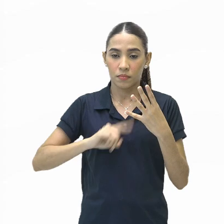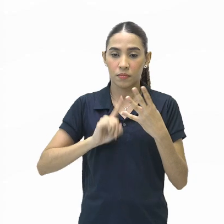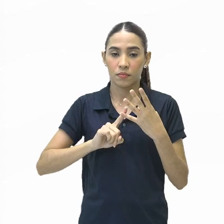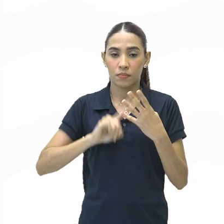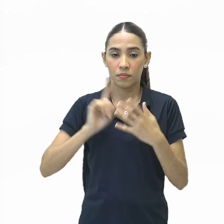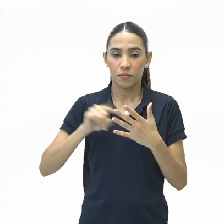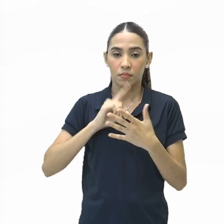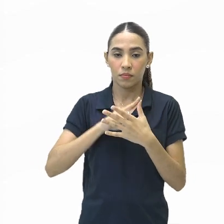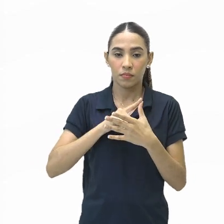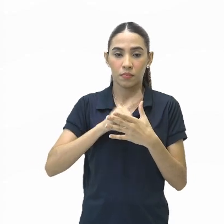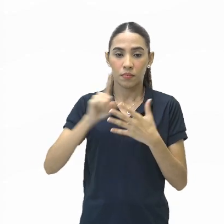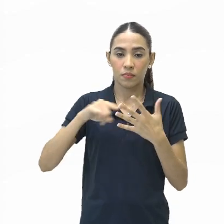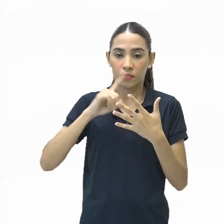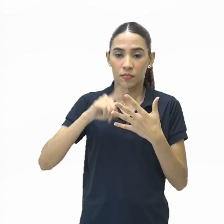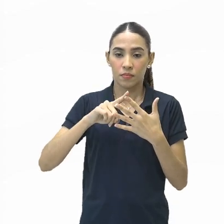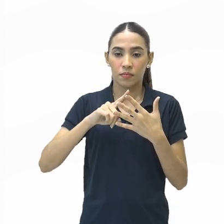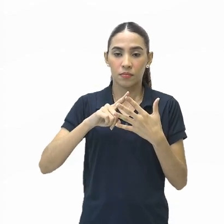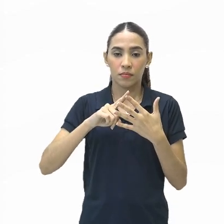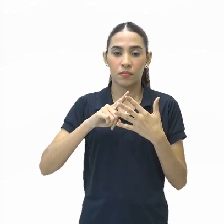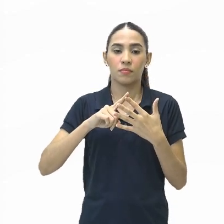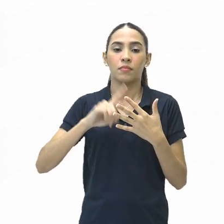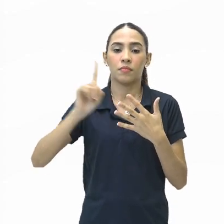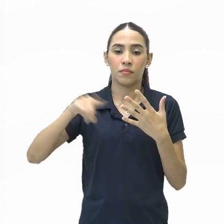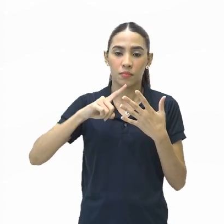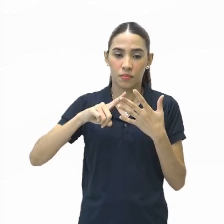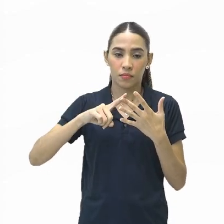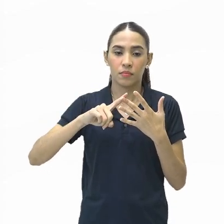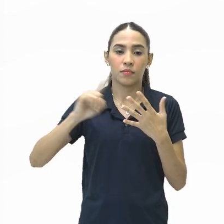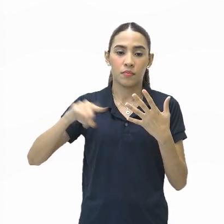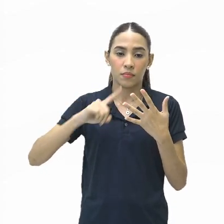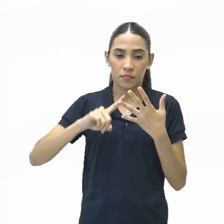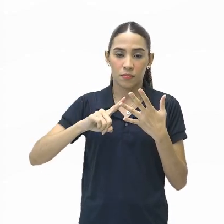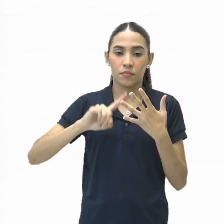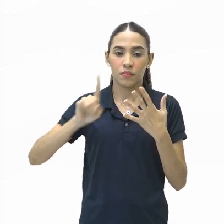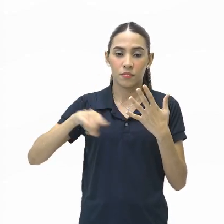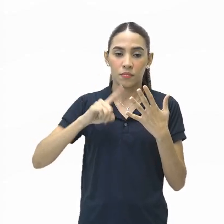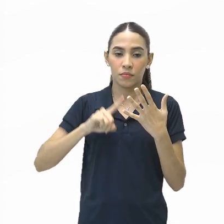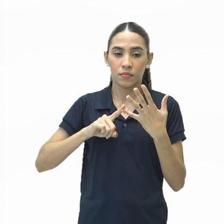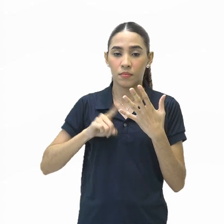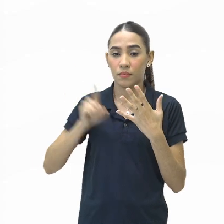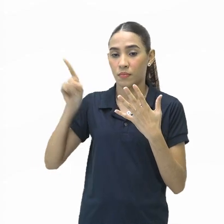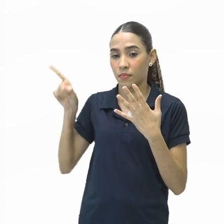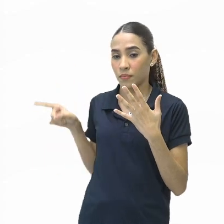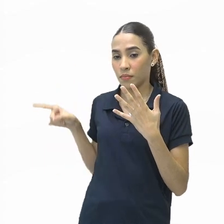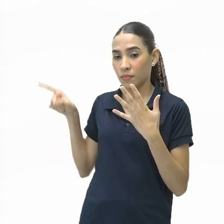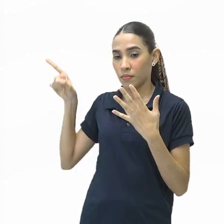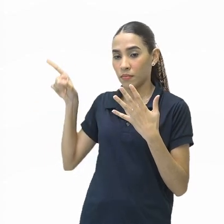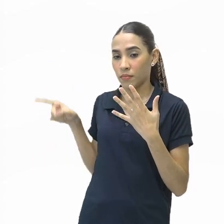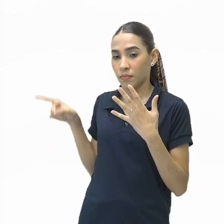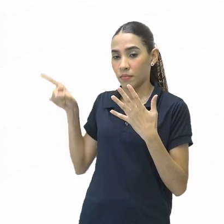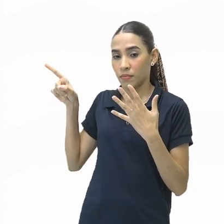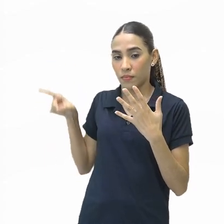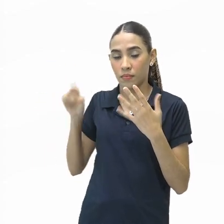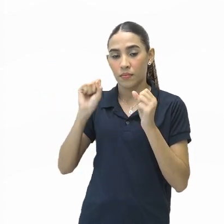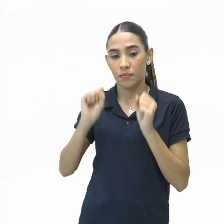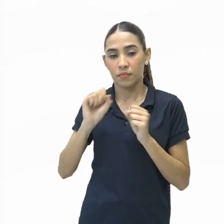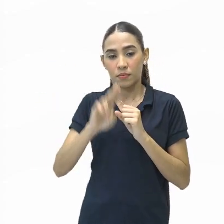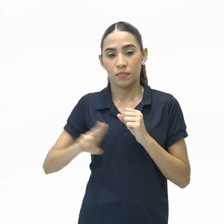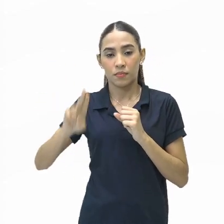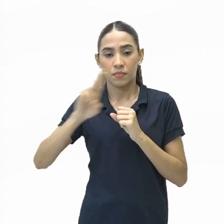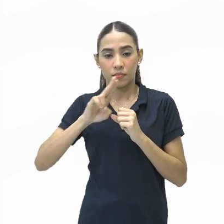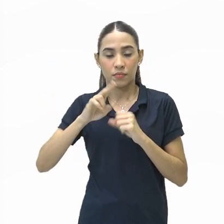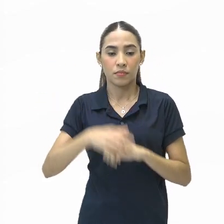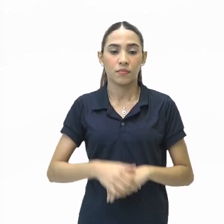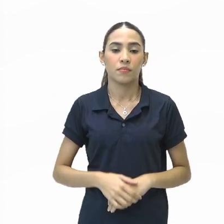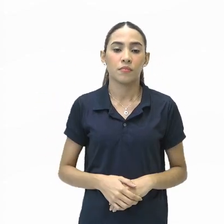resumo, portanto, assim, dessa forma, dessa maneira, desse modo, logo mais, pois, assim sendo,